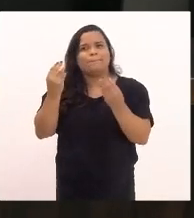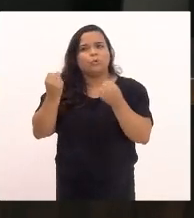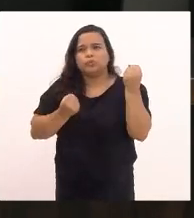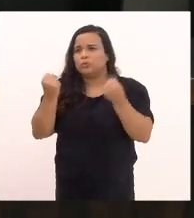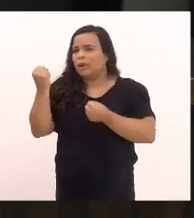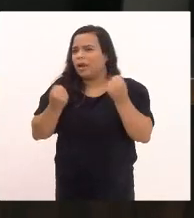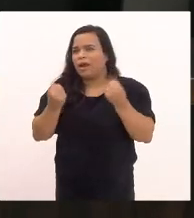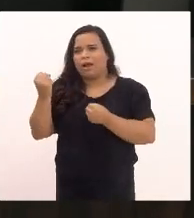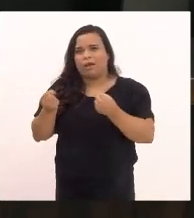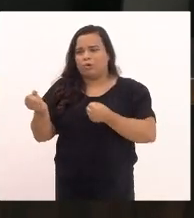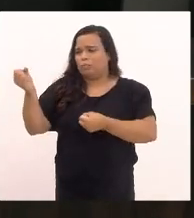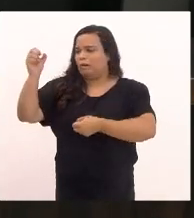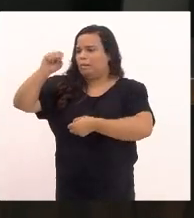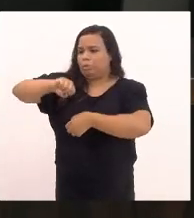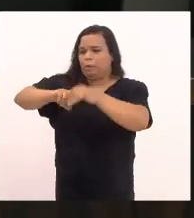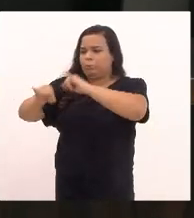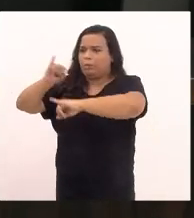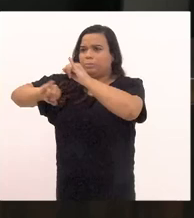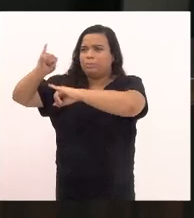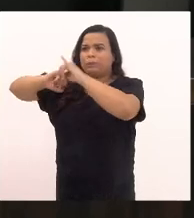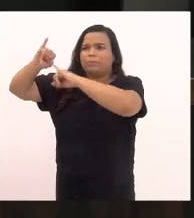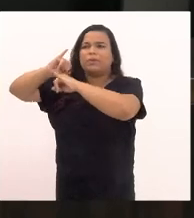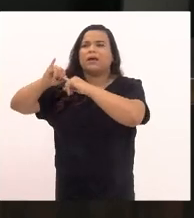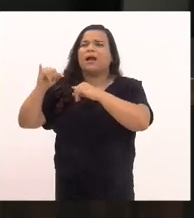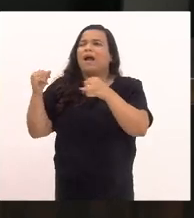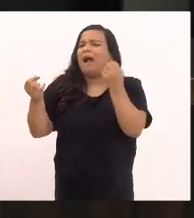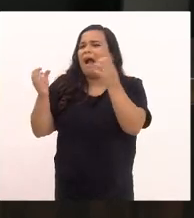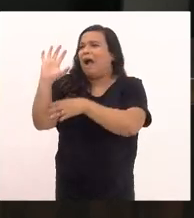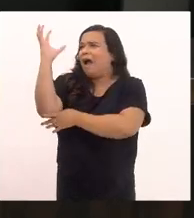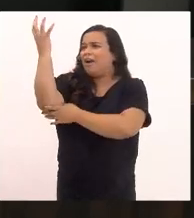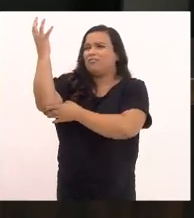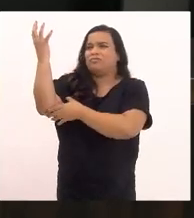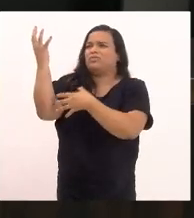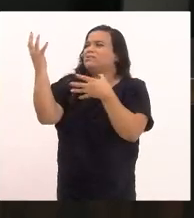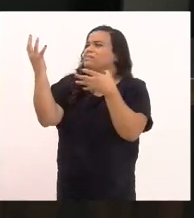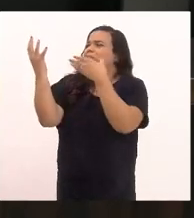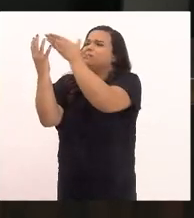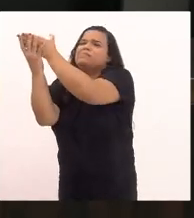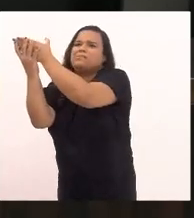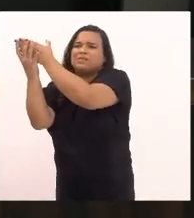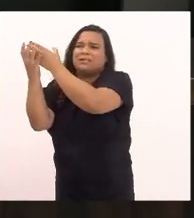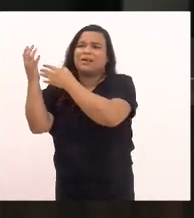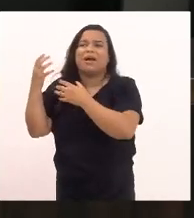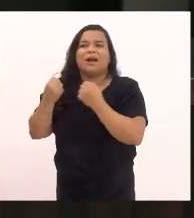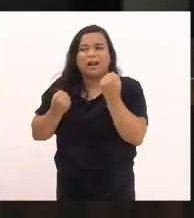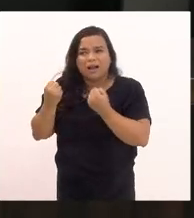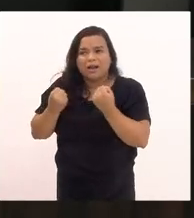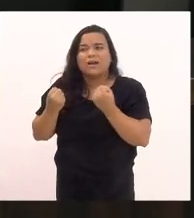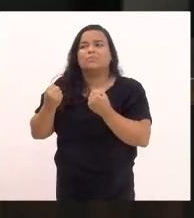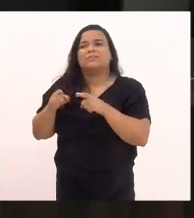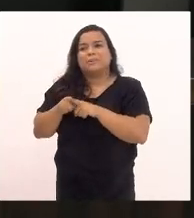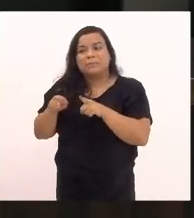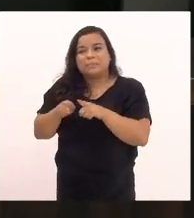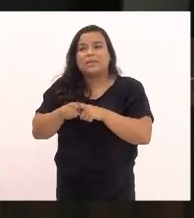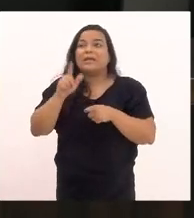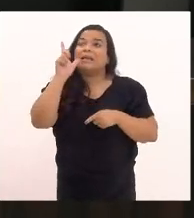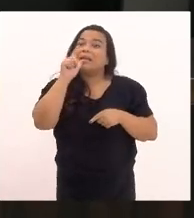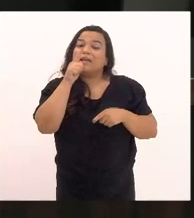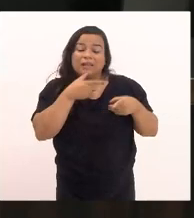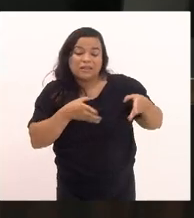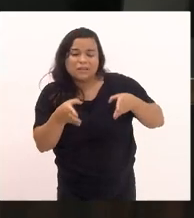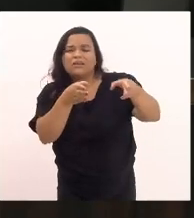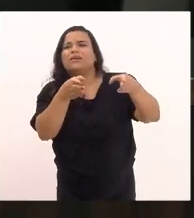em árvore, carro nos rios, e a gente teve cuidado de também jogar para o